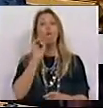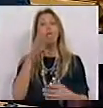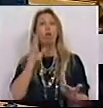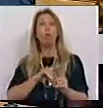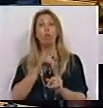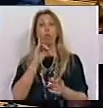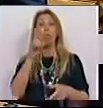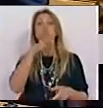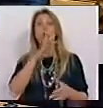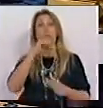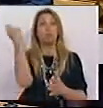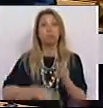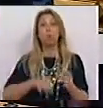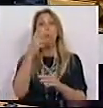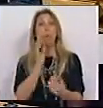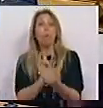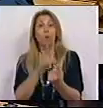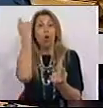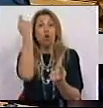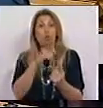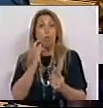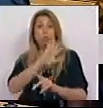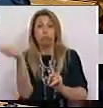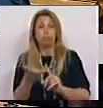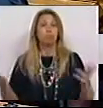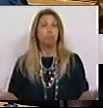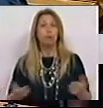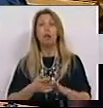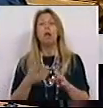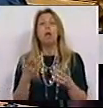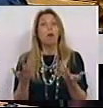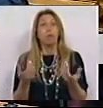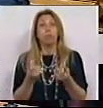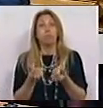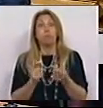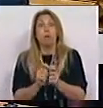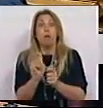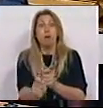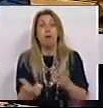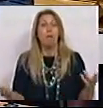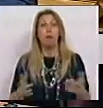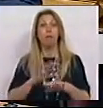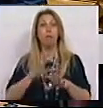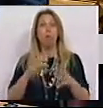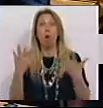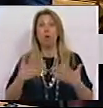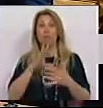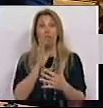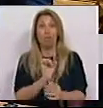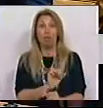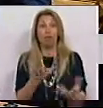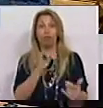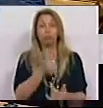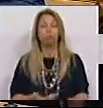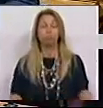processuais mais equitativas e ao alcance dos seus orçamentos familiares. A DECO e a Associação Portuguesa do Direito